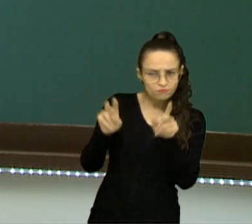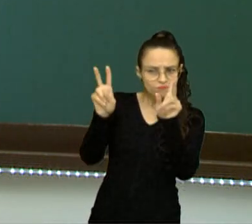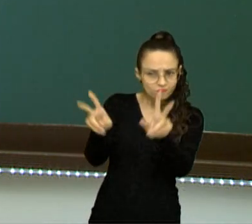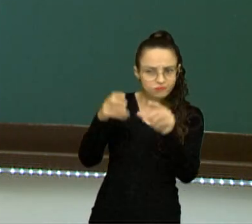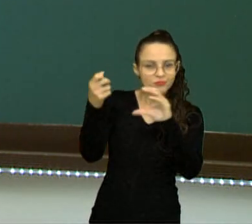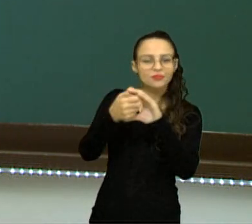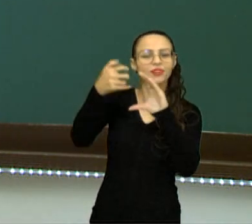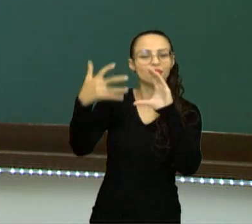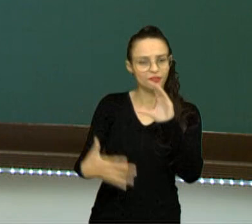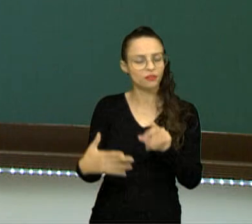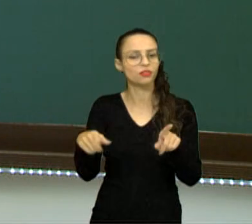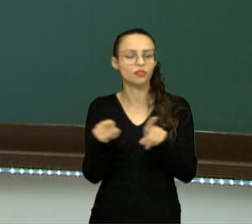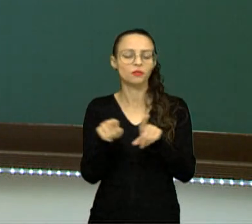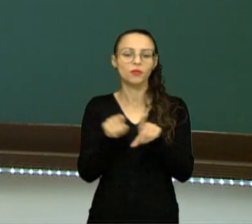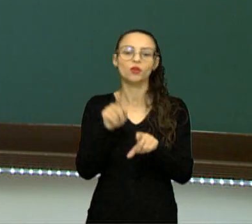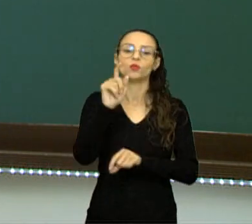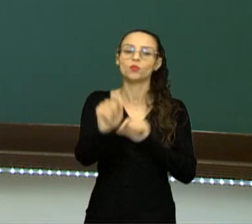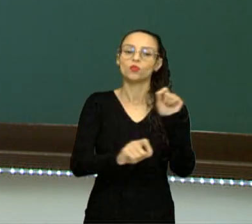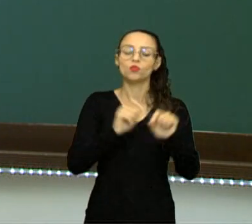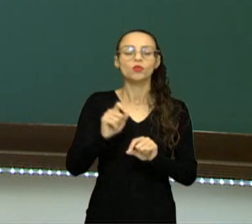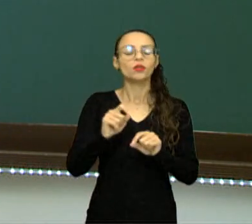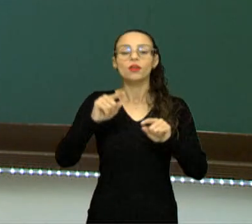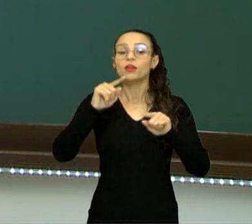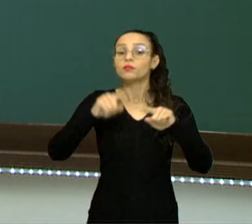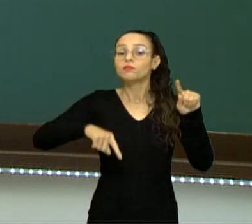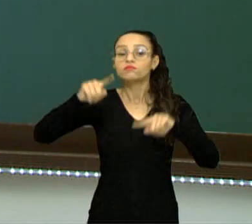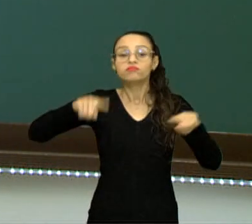dá essas tonalidades, que dá essas